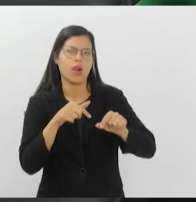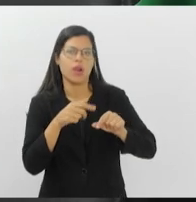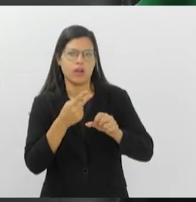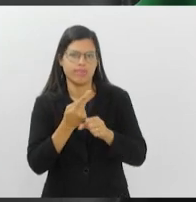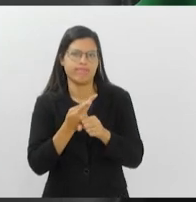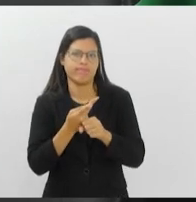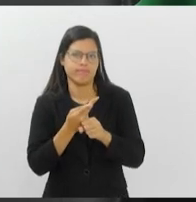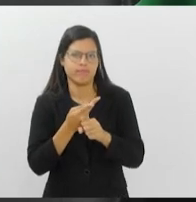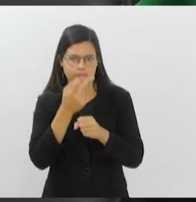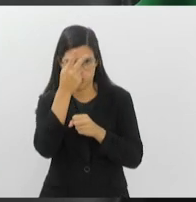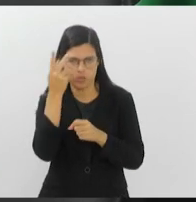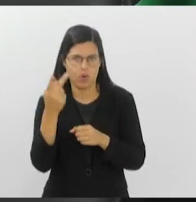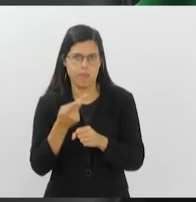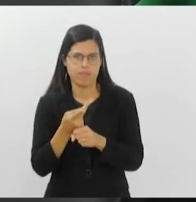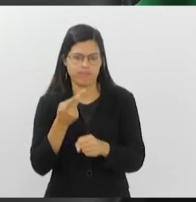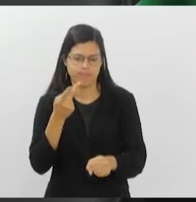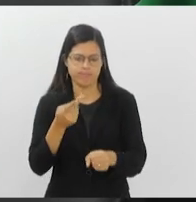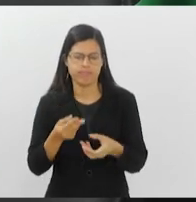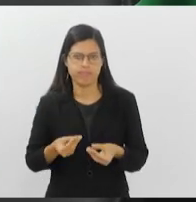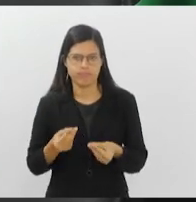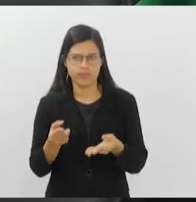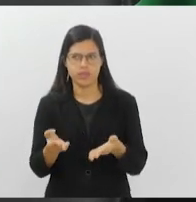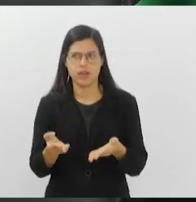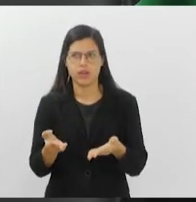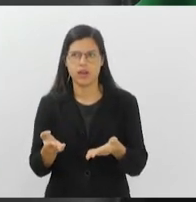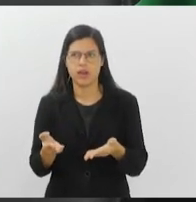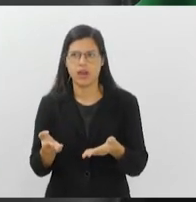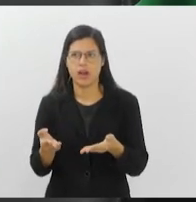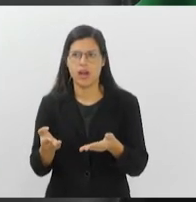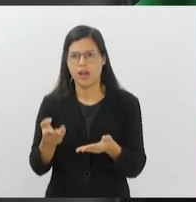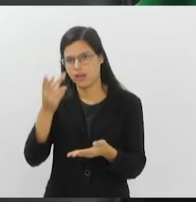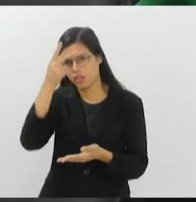Ele faz uma livre concorrência, as pessoas